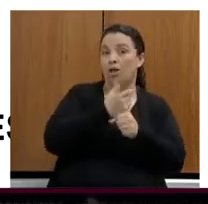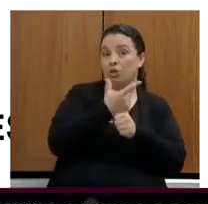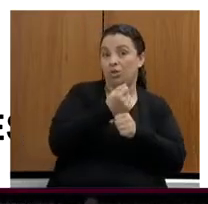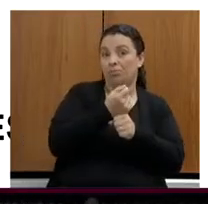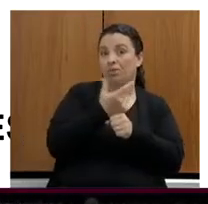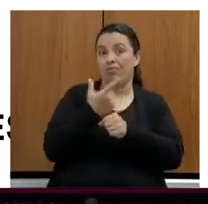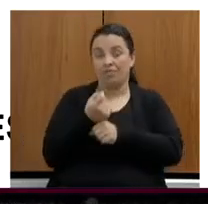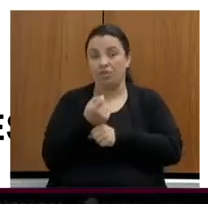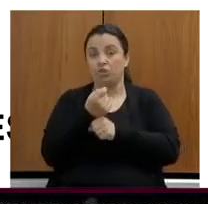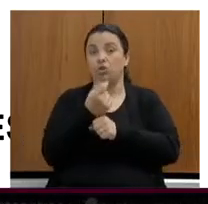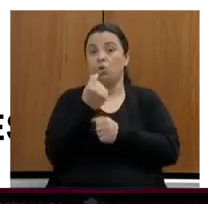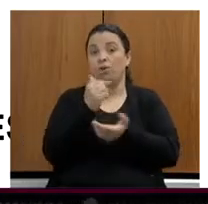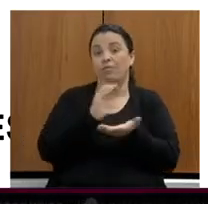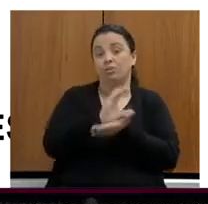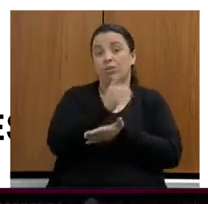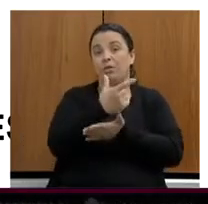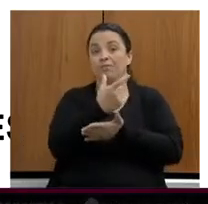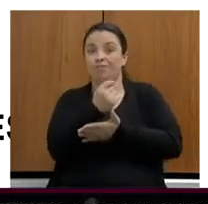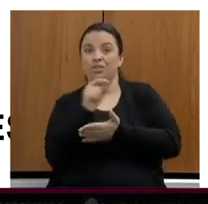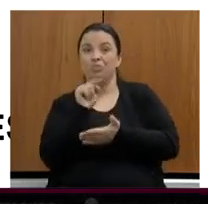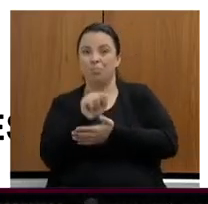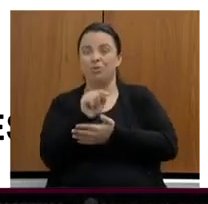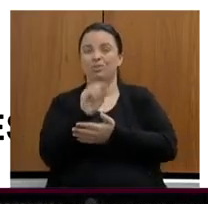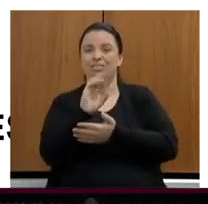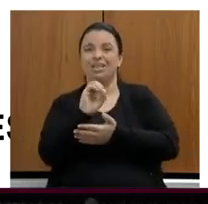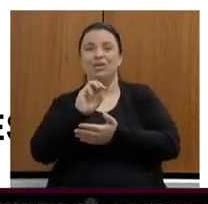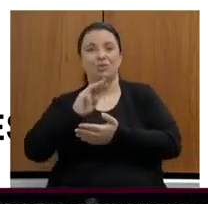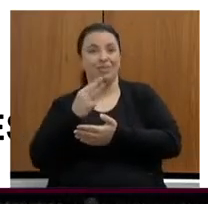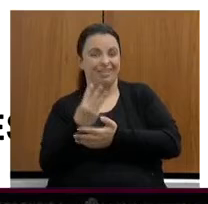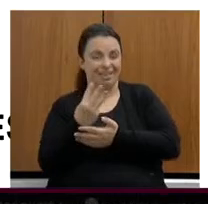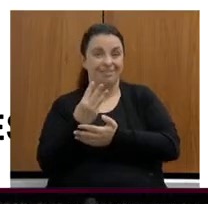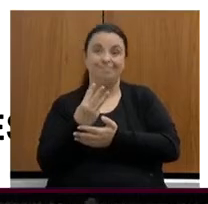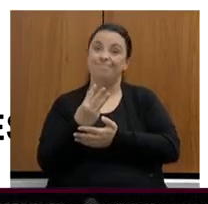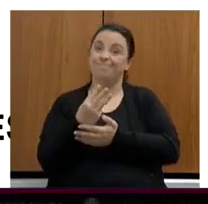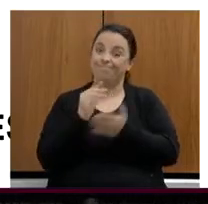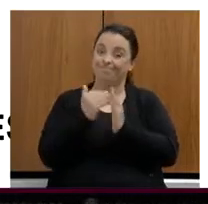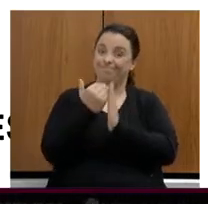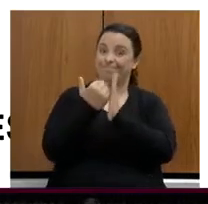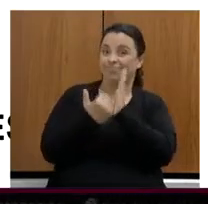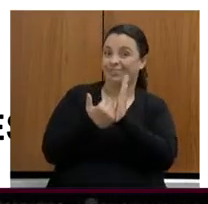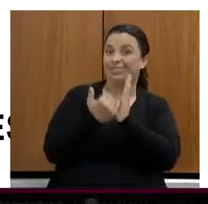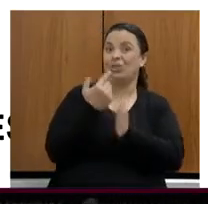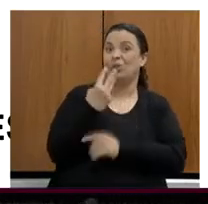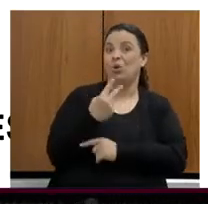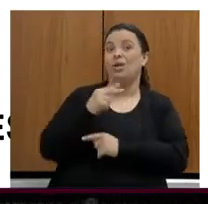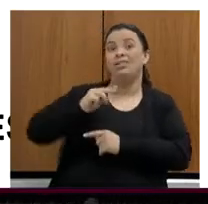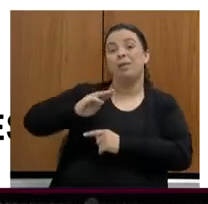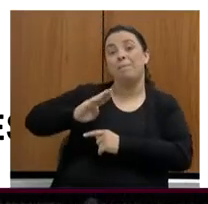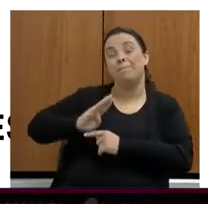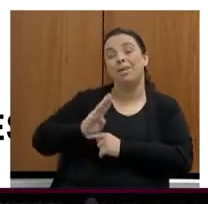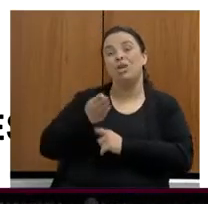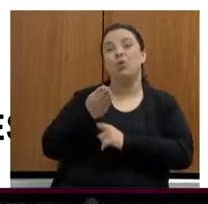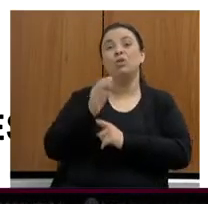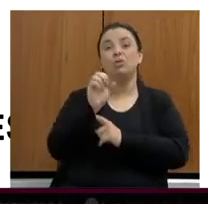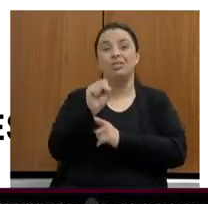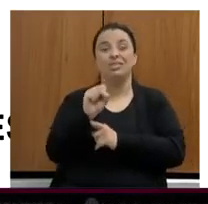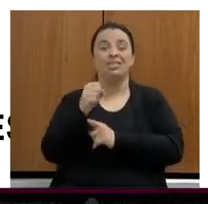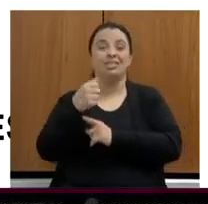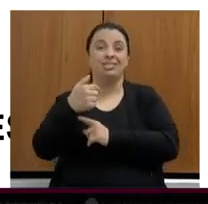foi de 20.03 deixando de investir Dois Bilhões 671 milhões 832